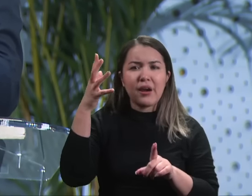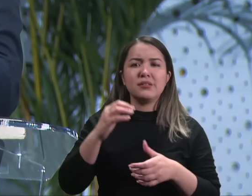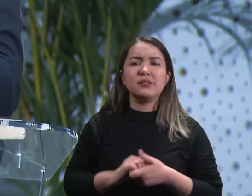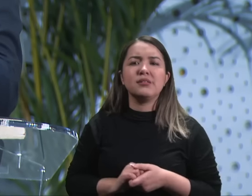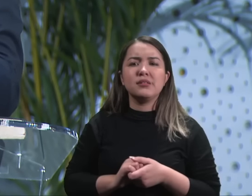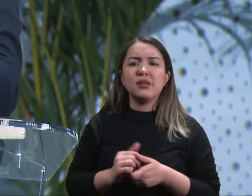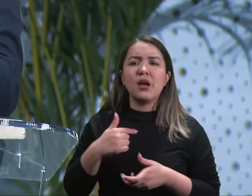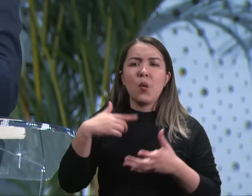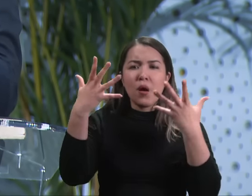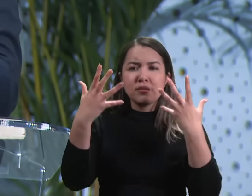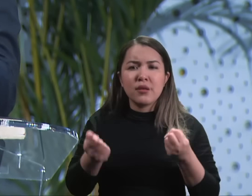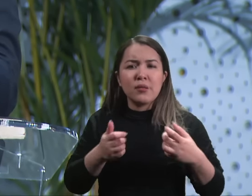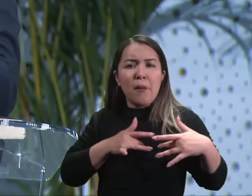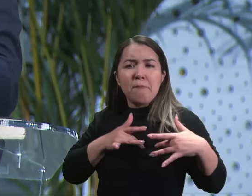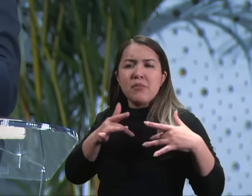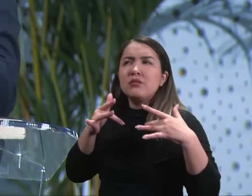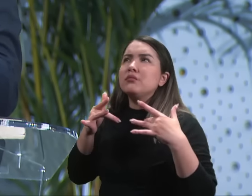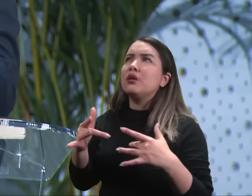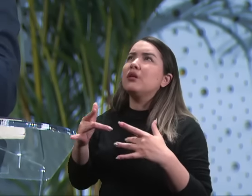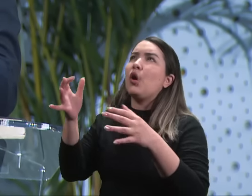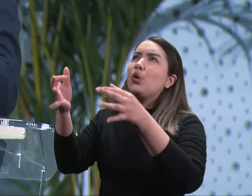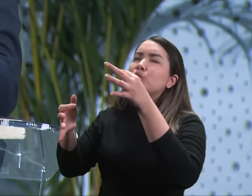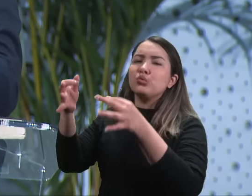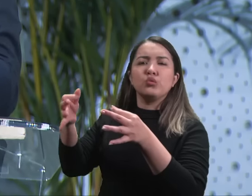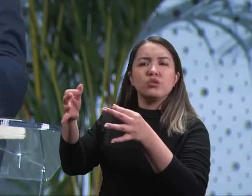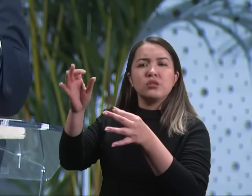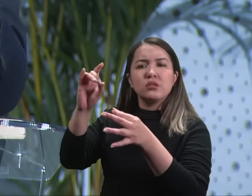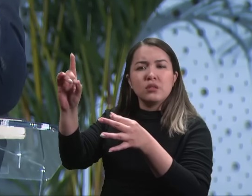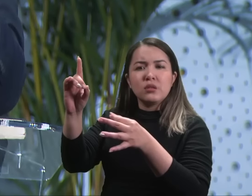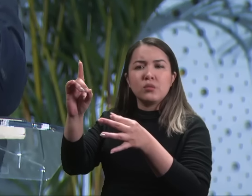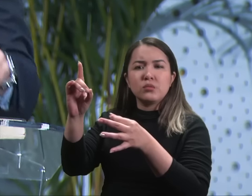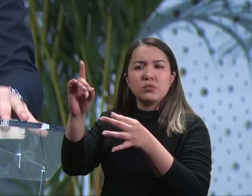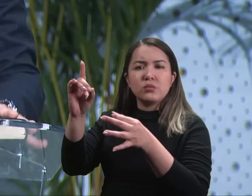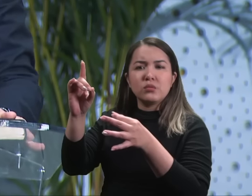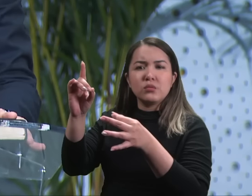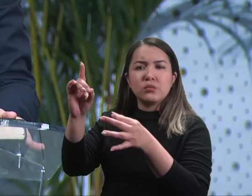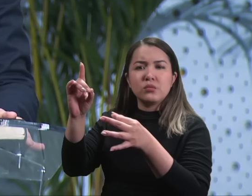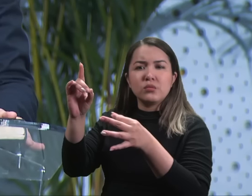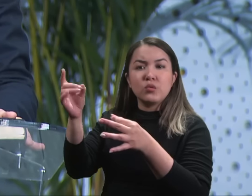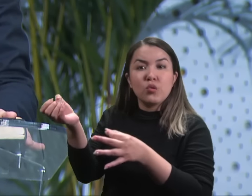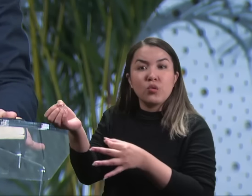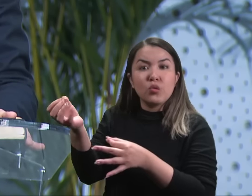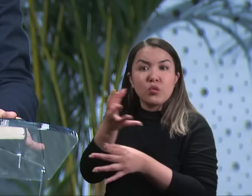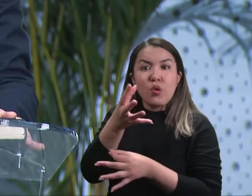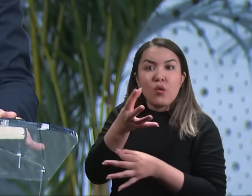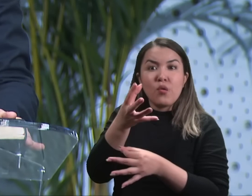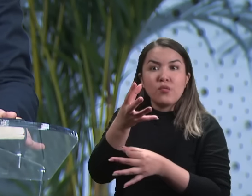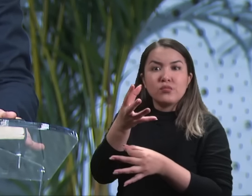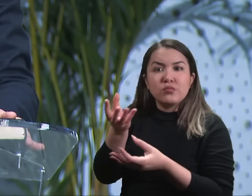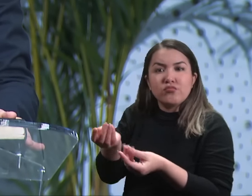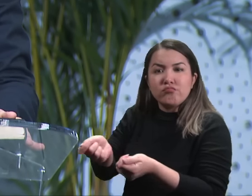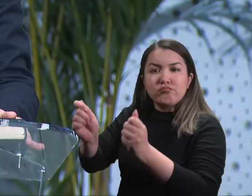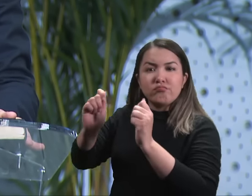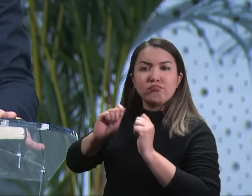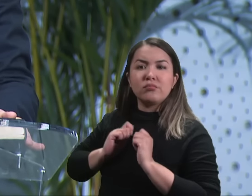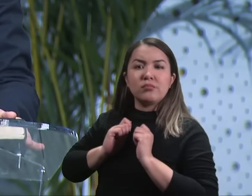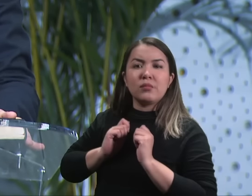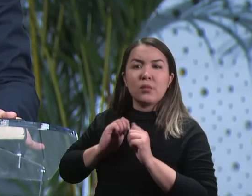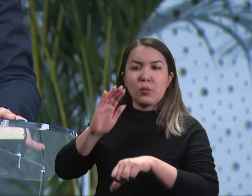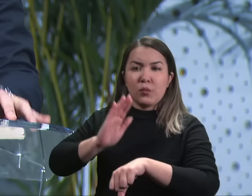aceito a misericórdia e a justiça de Deus restauradas nesse movimento do tempo do